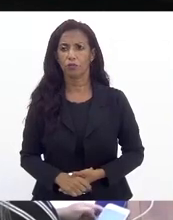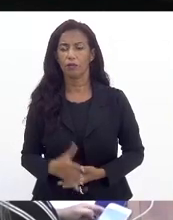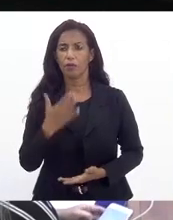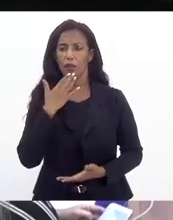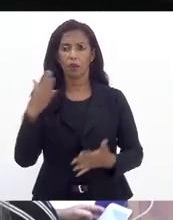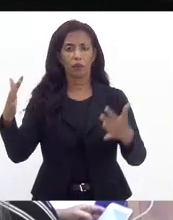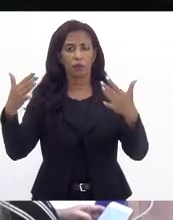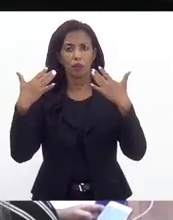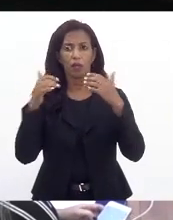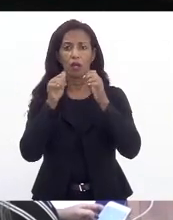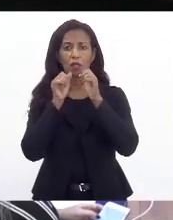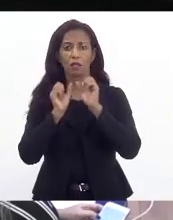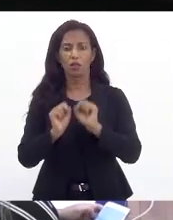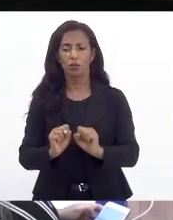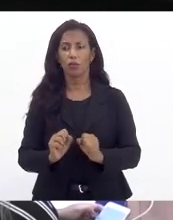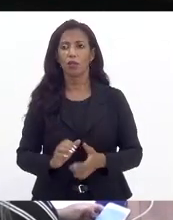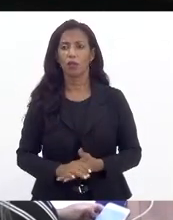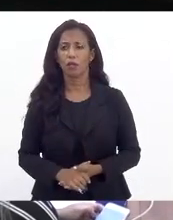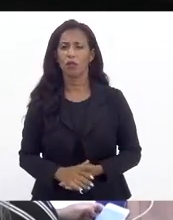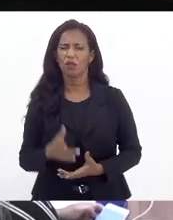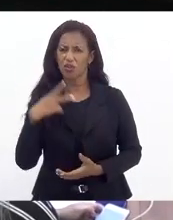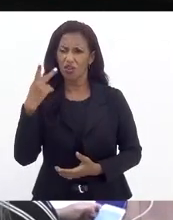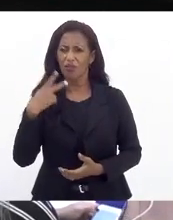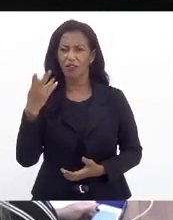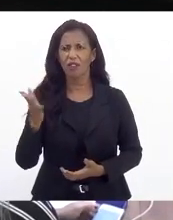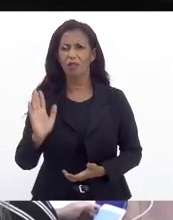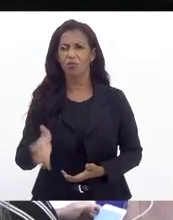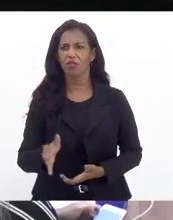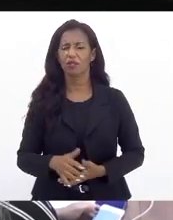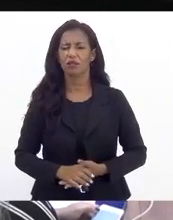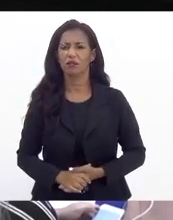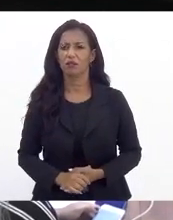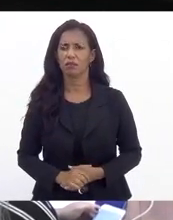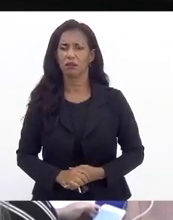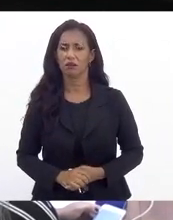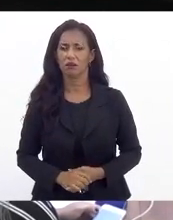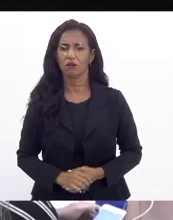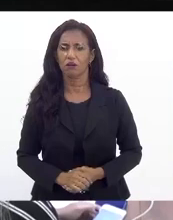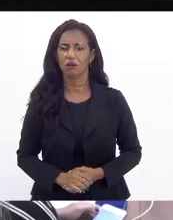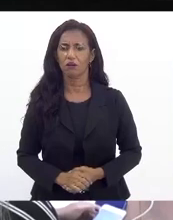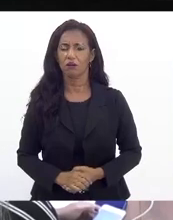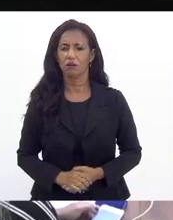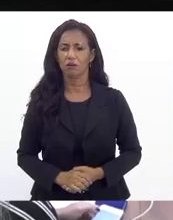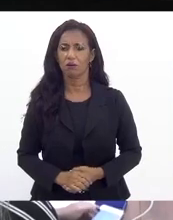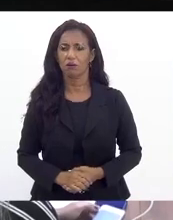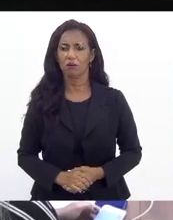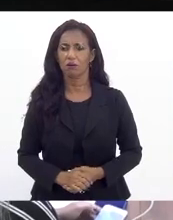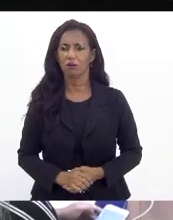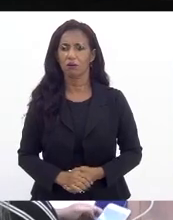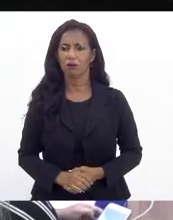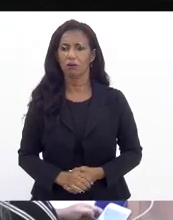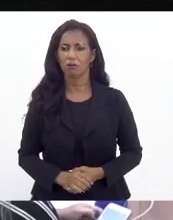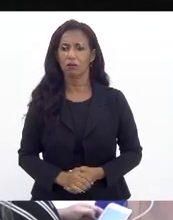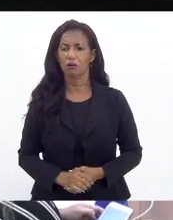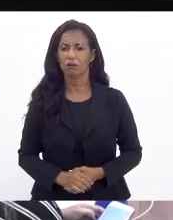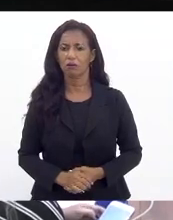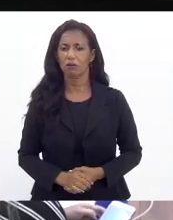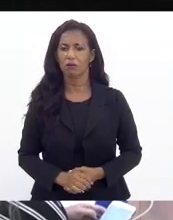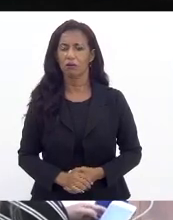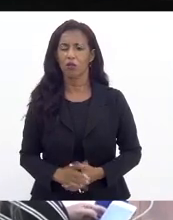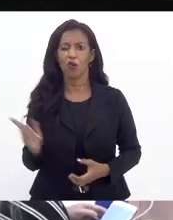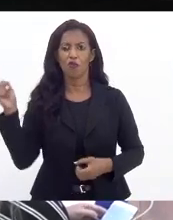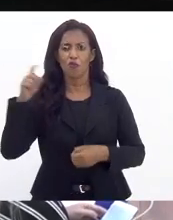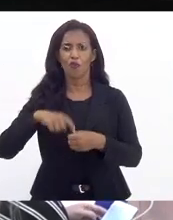é porque não está no texto nós já falamos isso é um final de semana tá mais alguma coisa deputada Amar não eu volto na